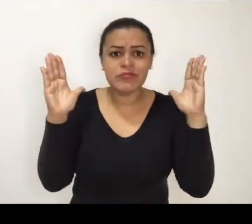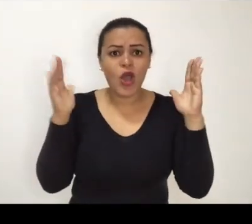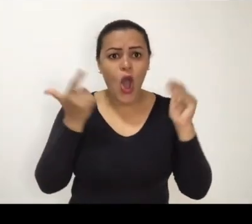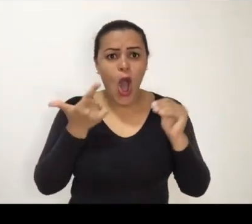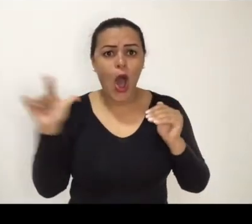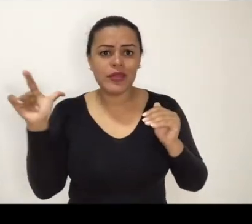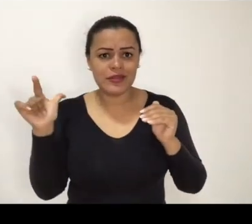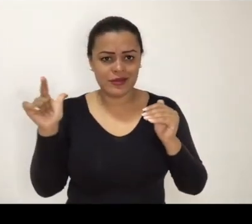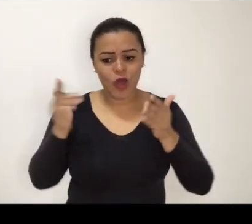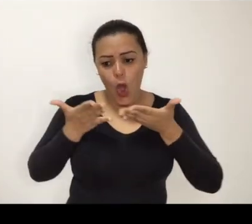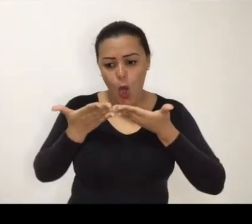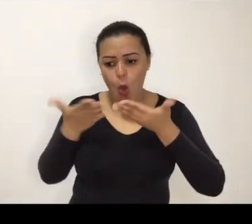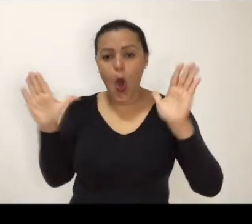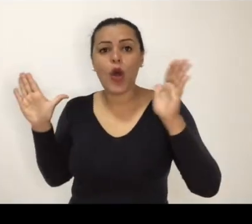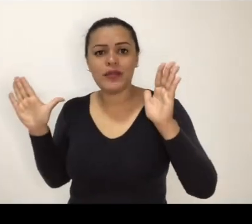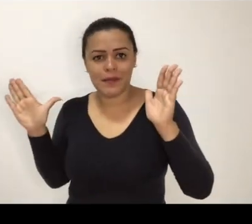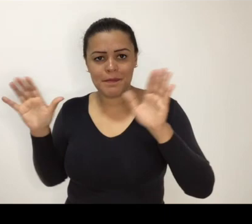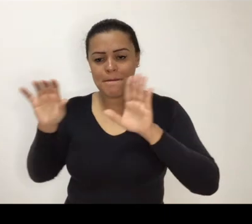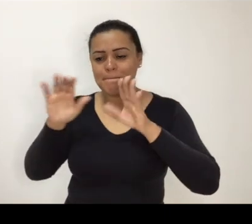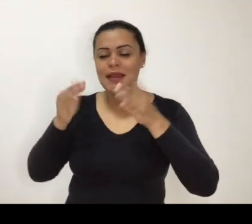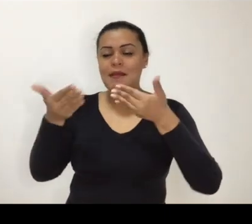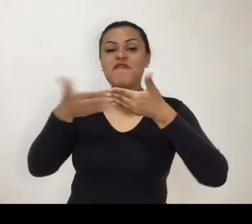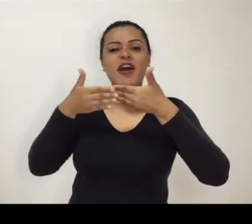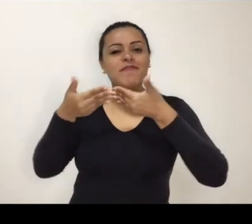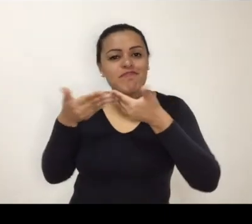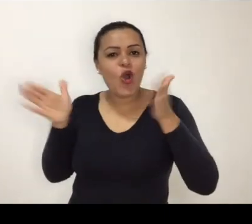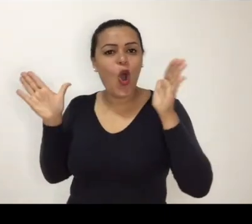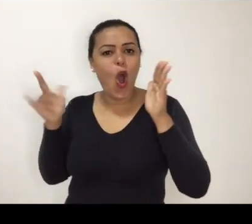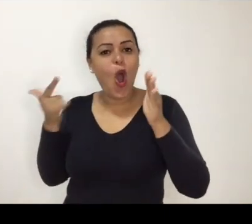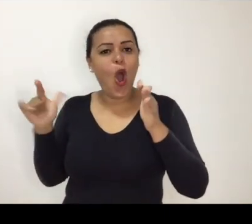formas politicamente, mas atuando muito mais aí